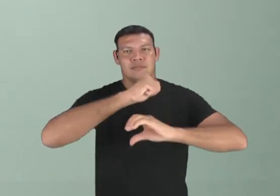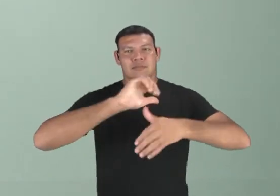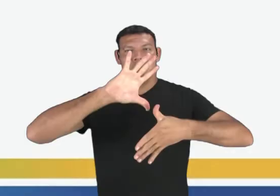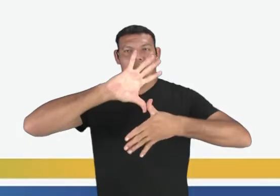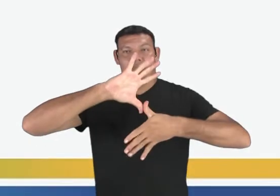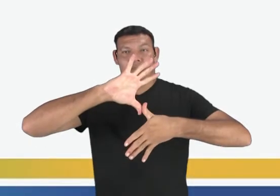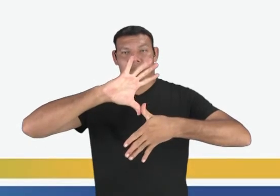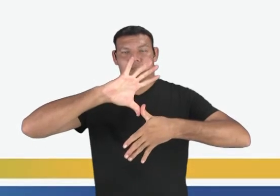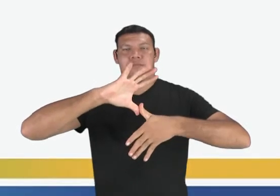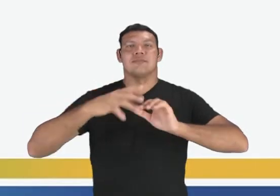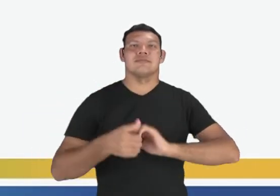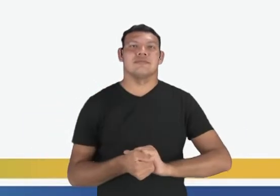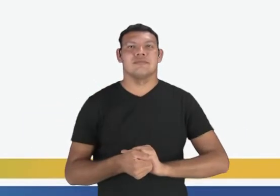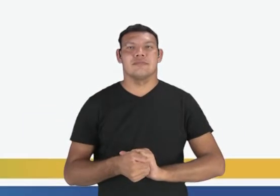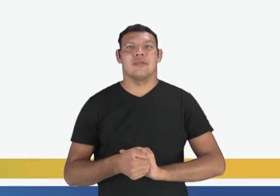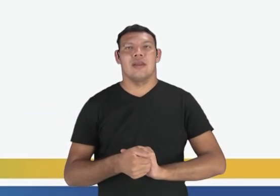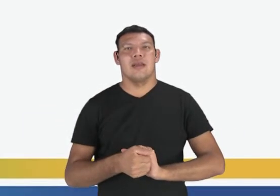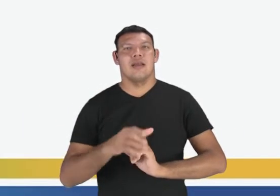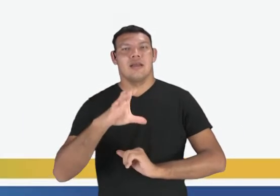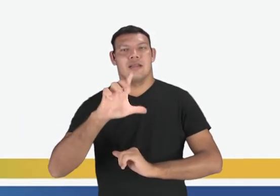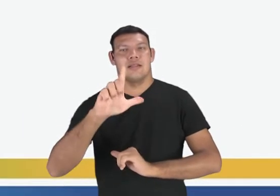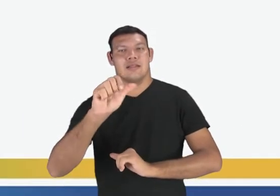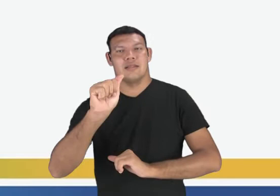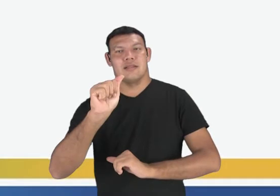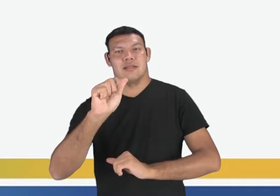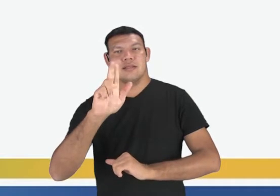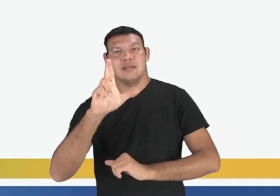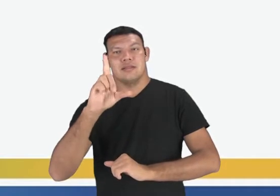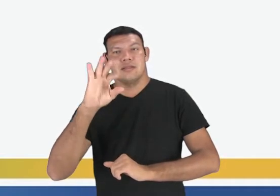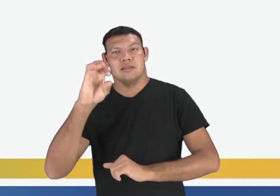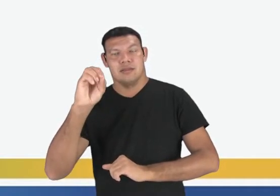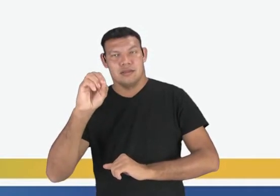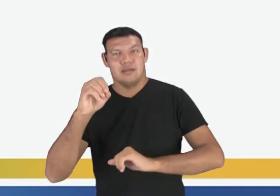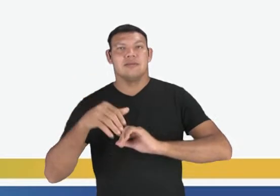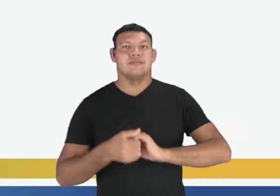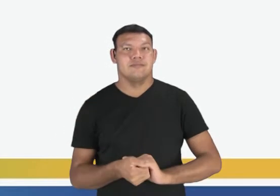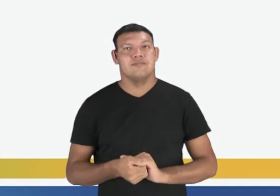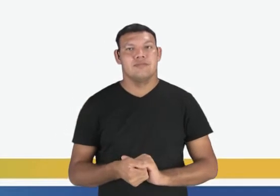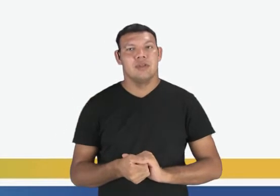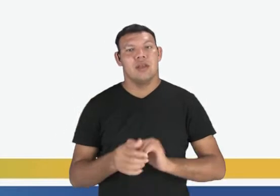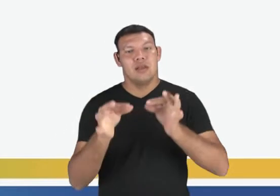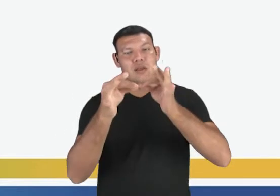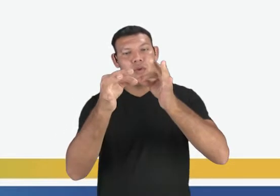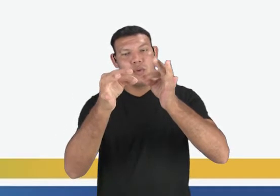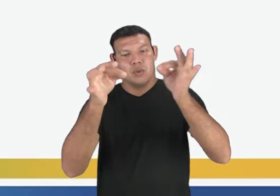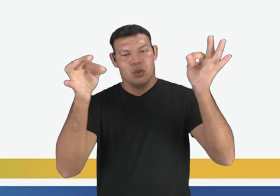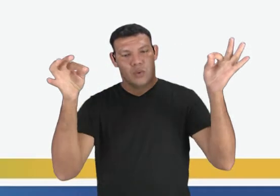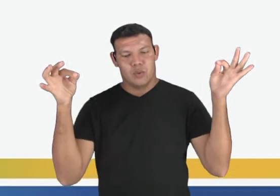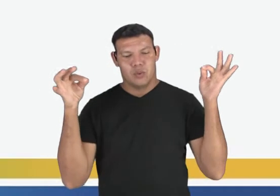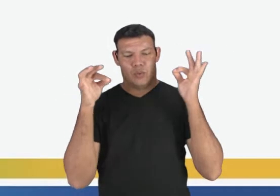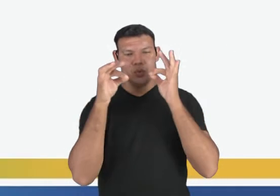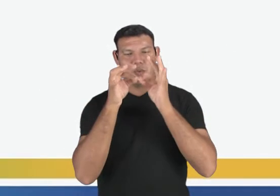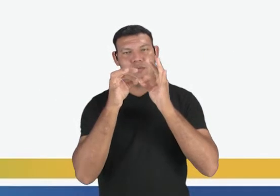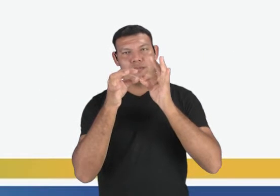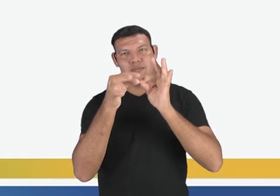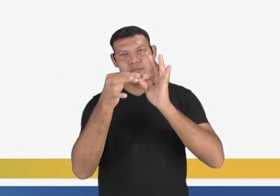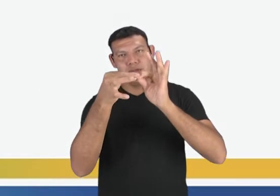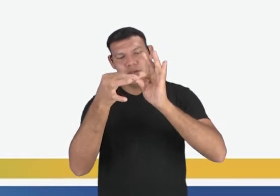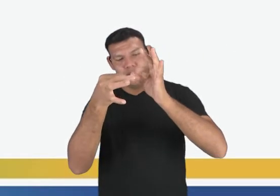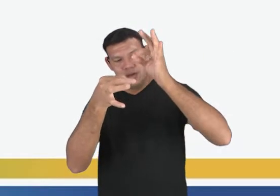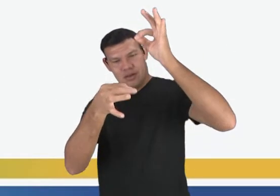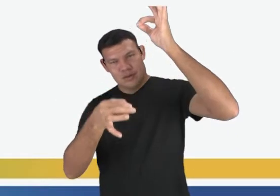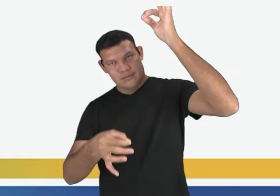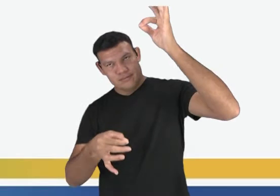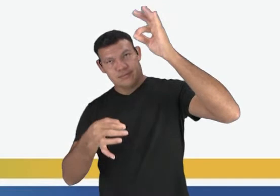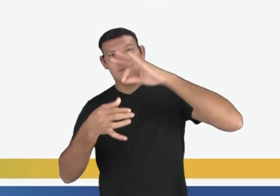de Cláudio Ptolomeu foi o primeiro a considerar as linhas de longitude e latitude. Então, o Cláudio Ptolomeu se